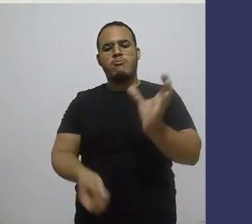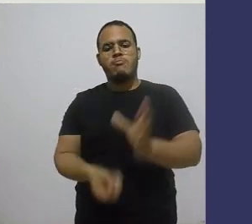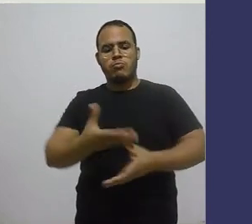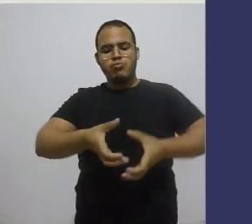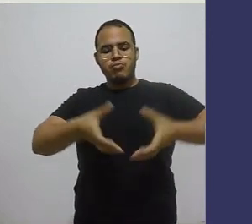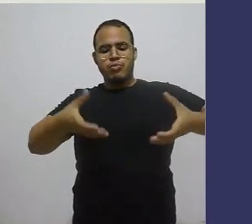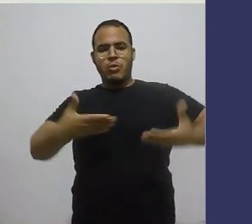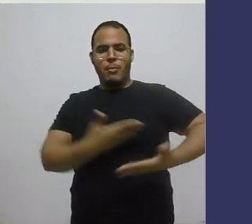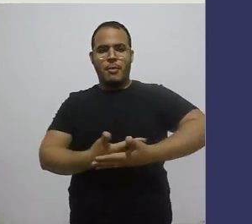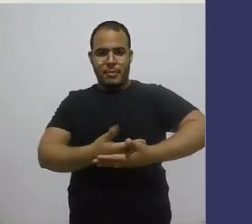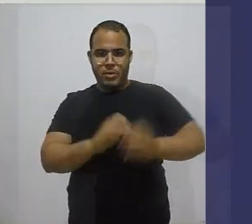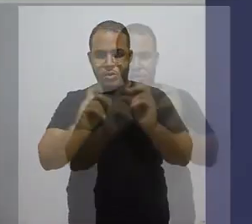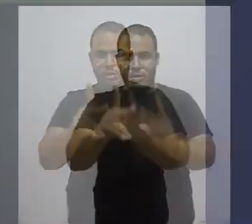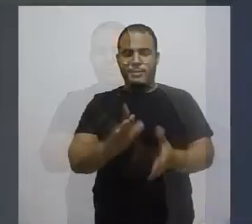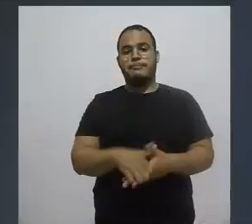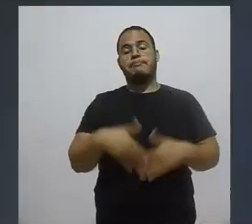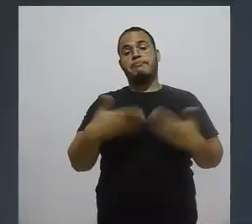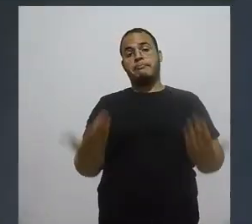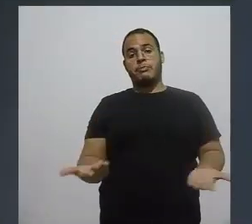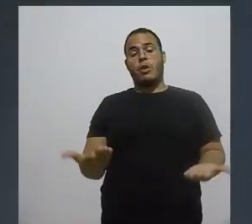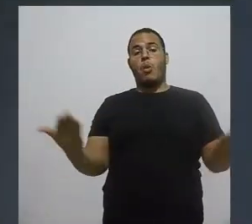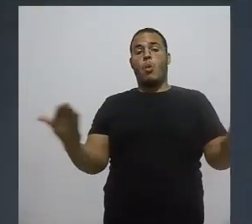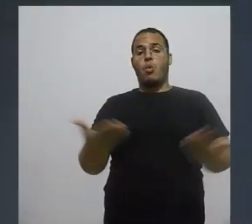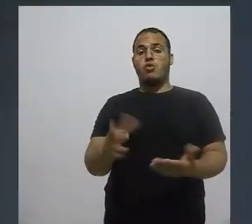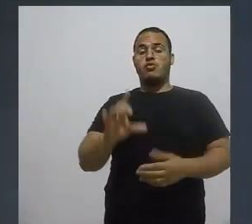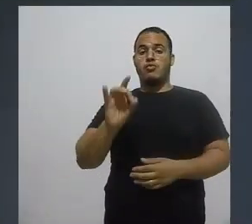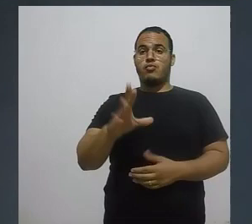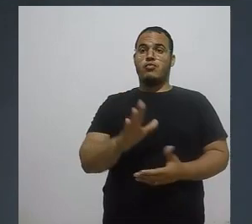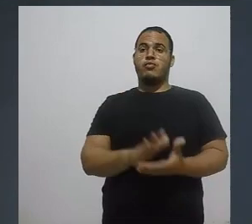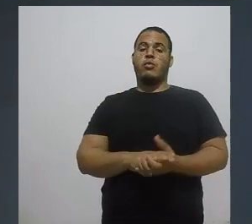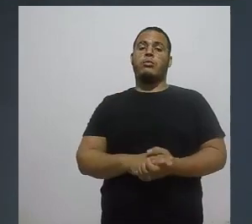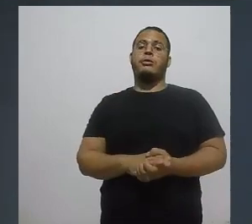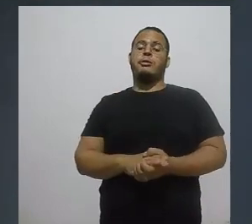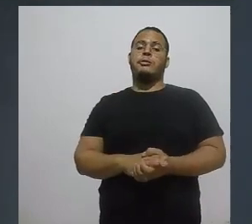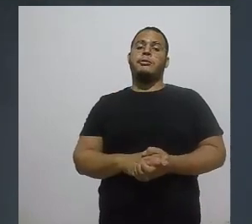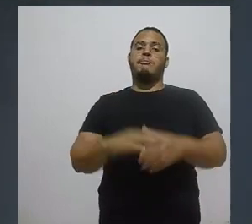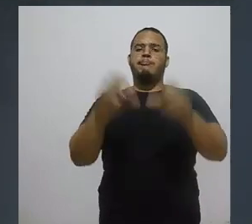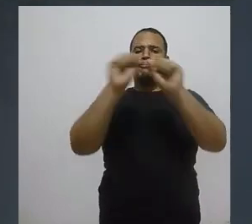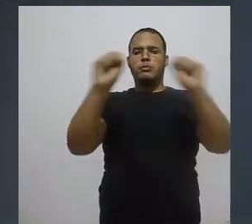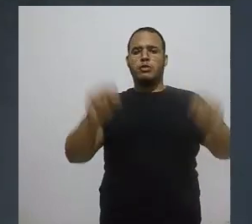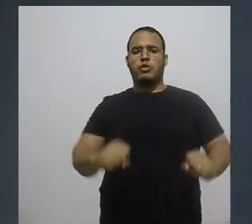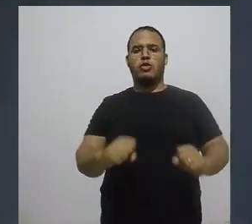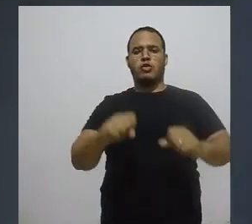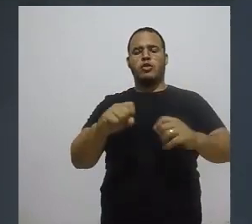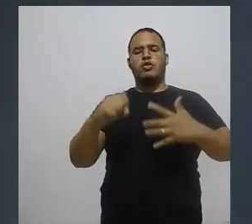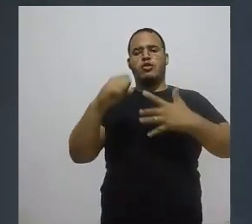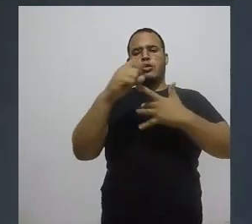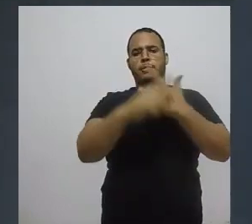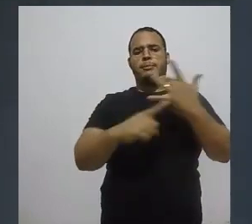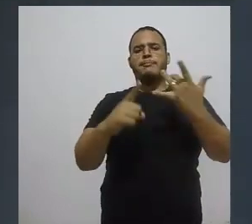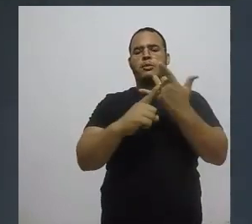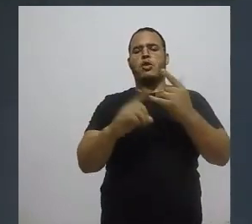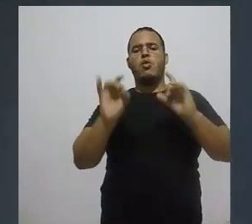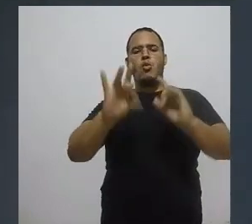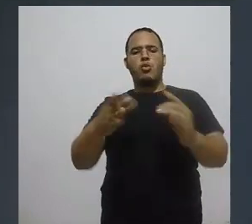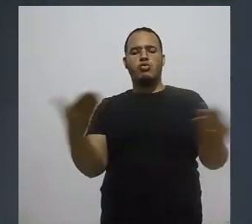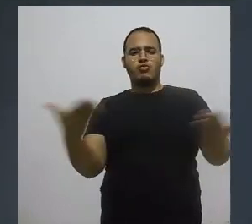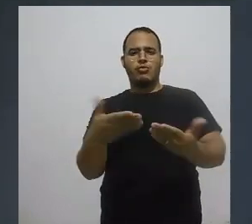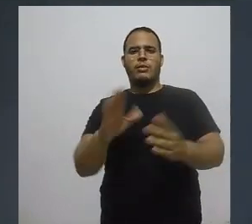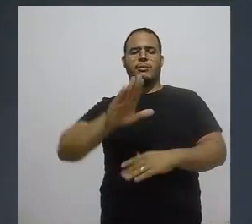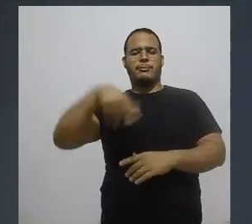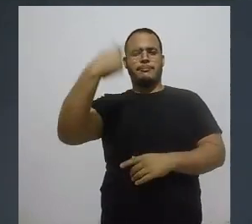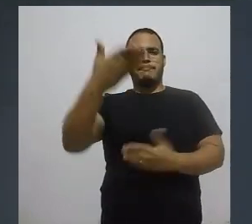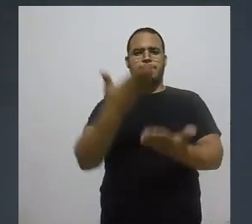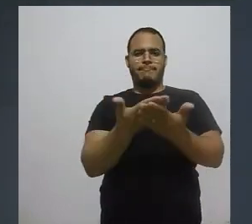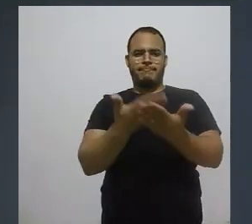ok? Então, pessoal, esse foi o nosso passeio de hoje pelo sistema reprodutor humano. Por hoje é só e até a próxima aula.